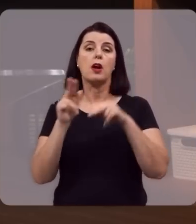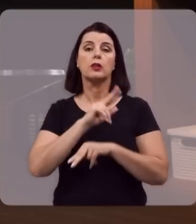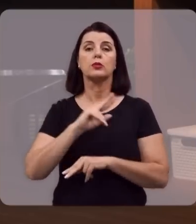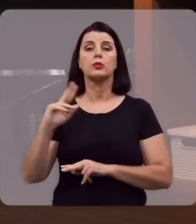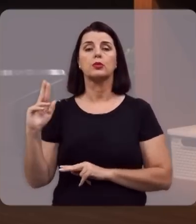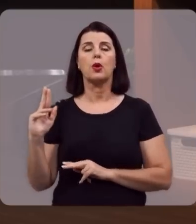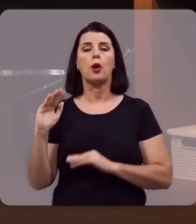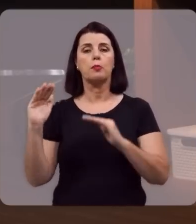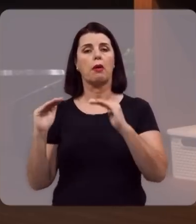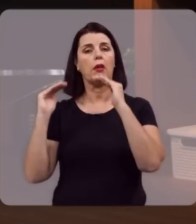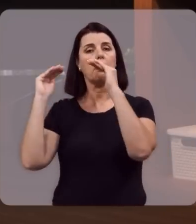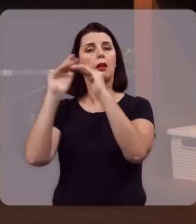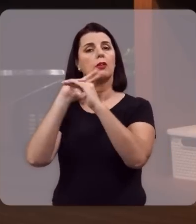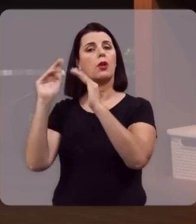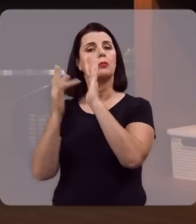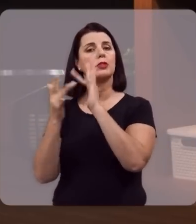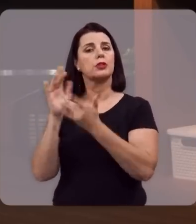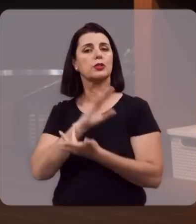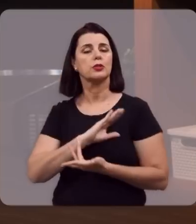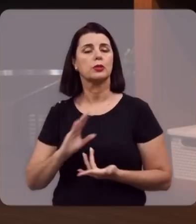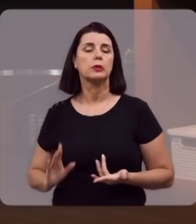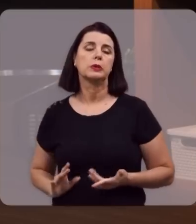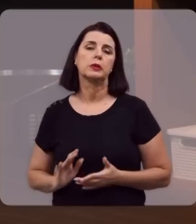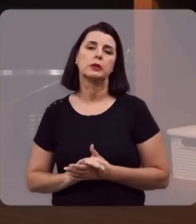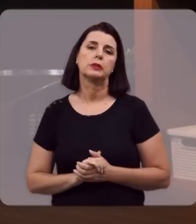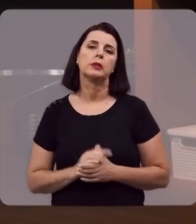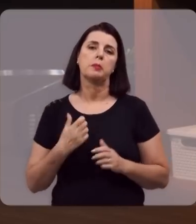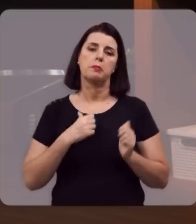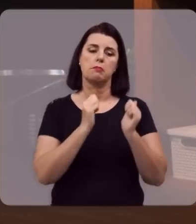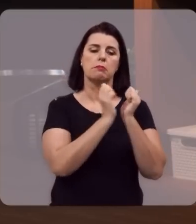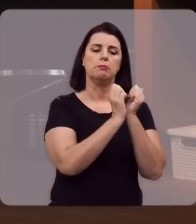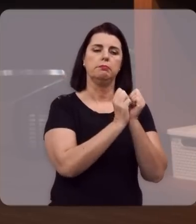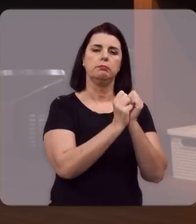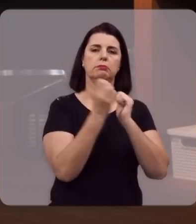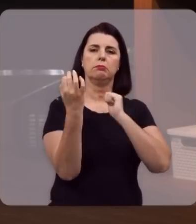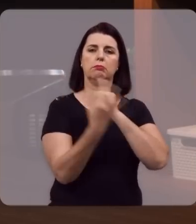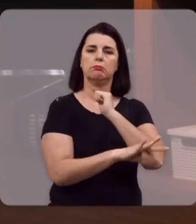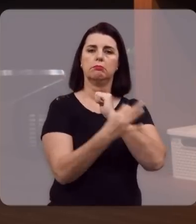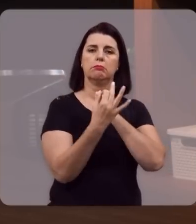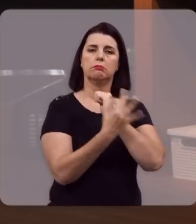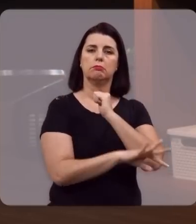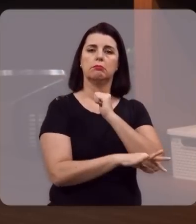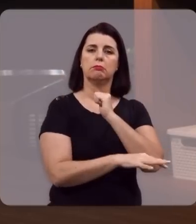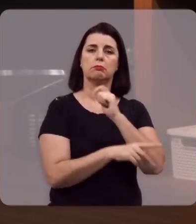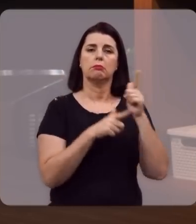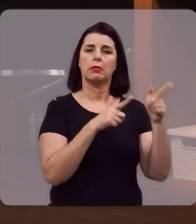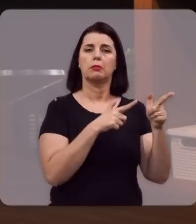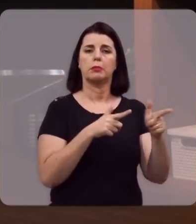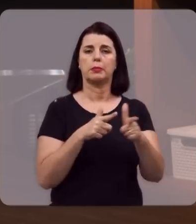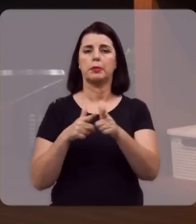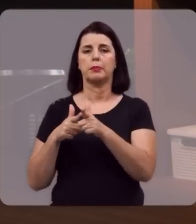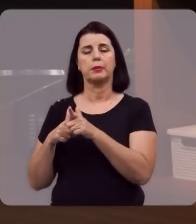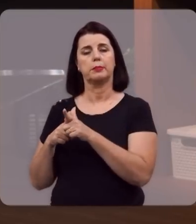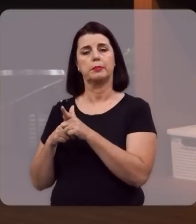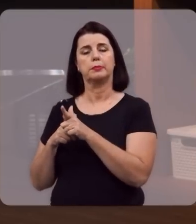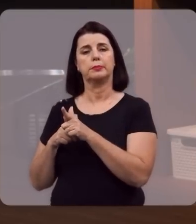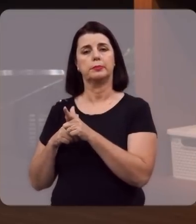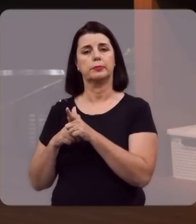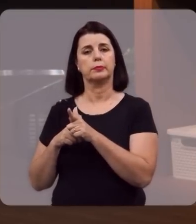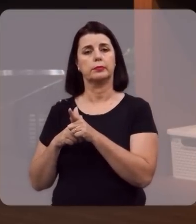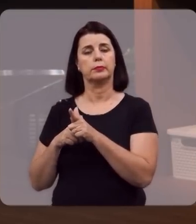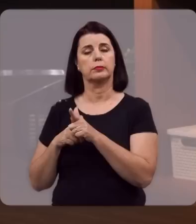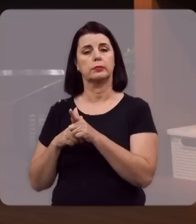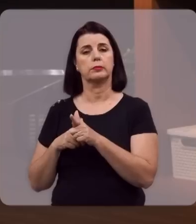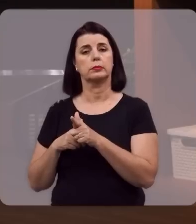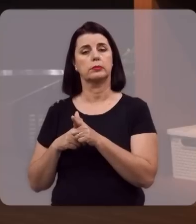do nome, que é sobre todo nome, o nome de Jesus. São presos, são torturados, são fuzilados,